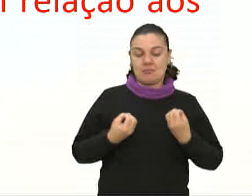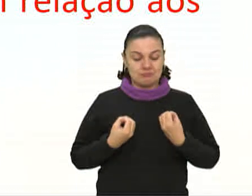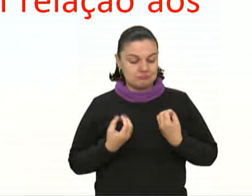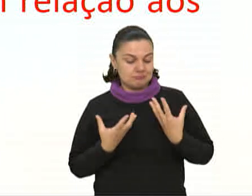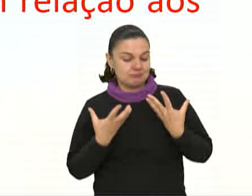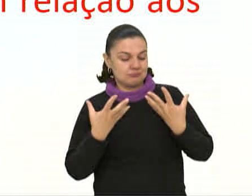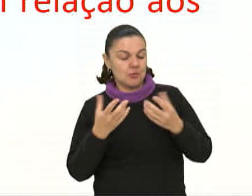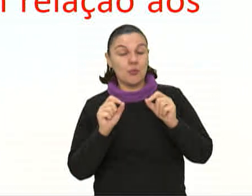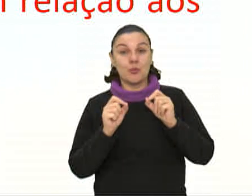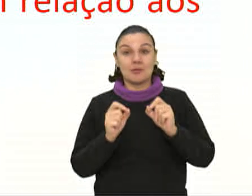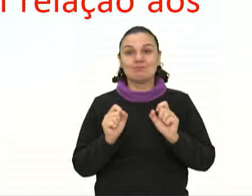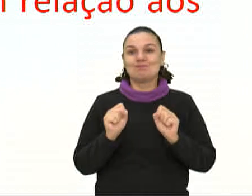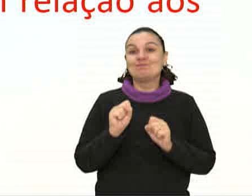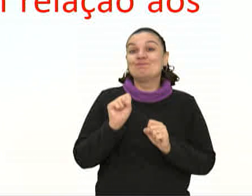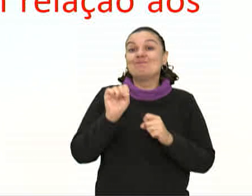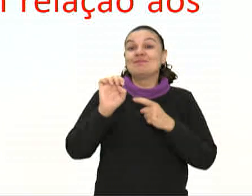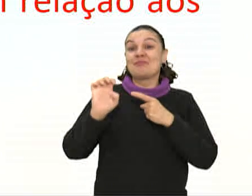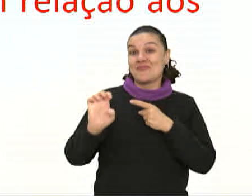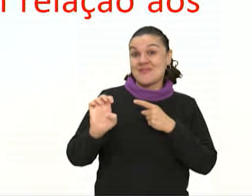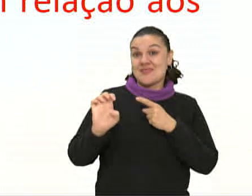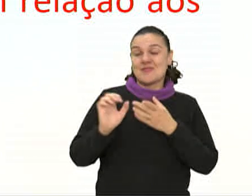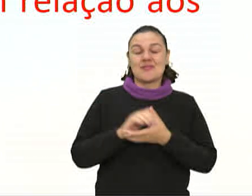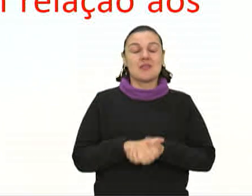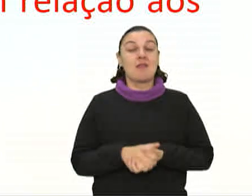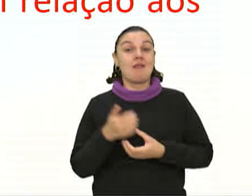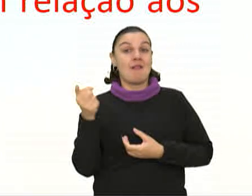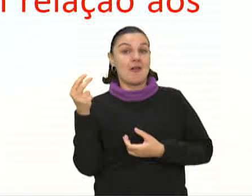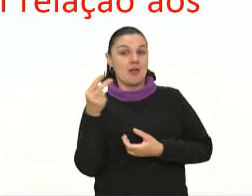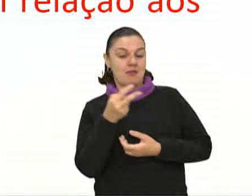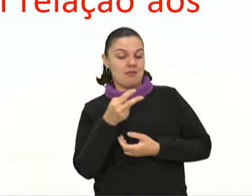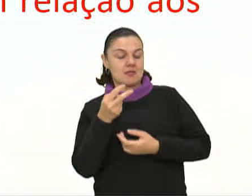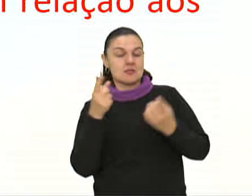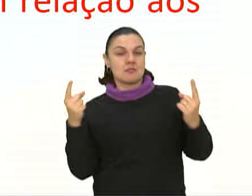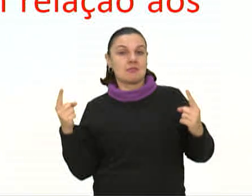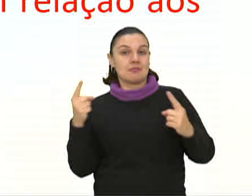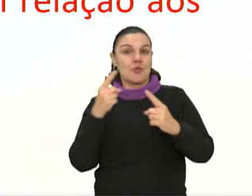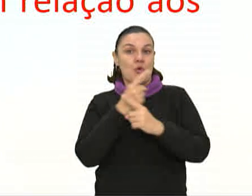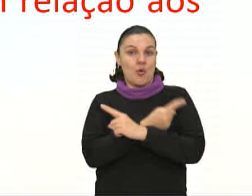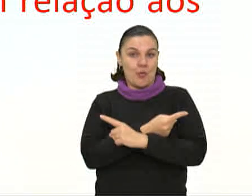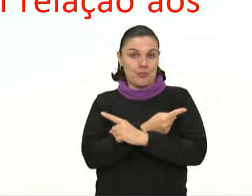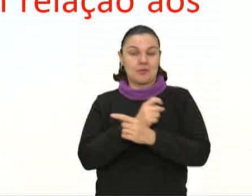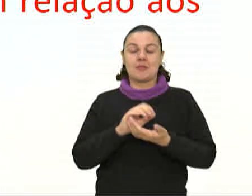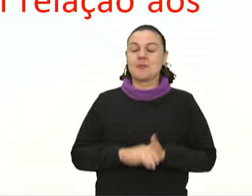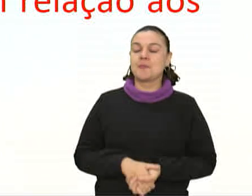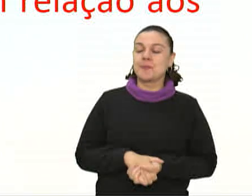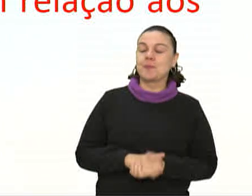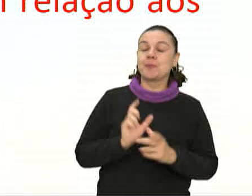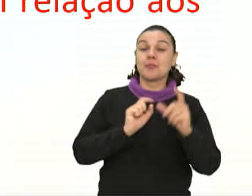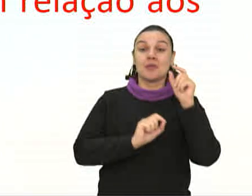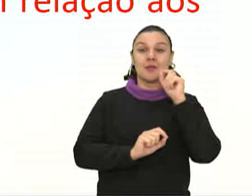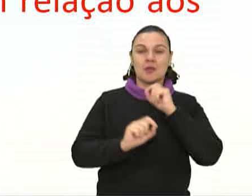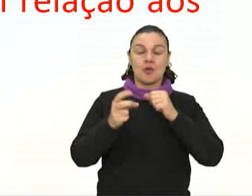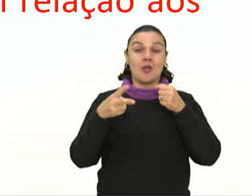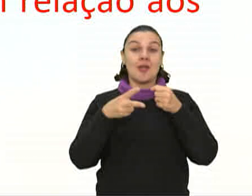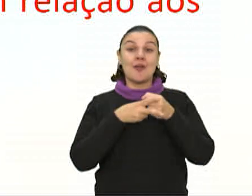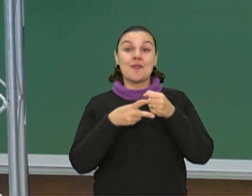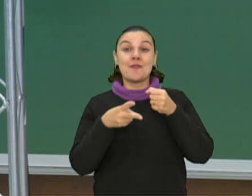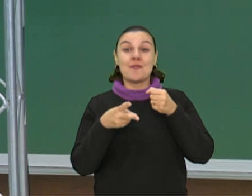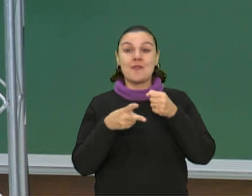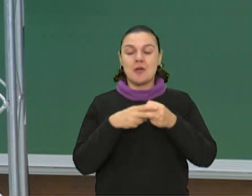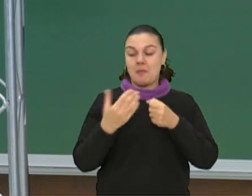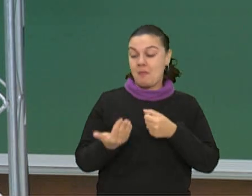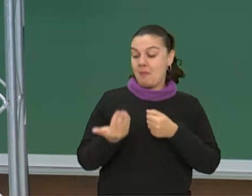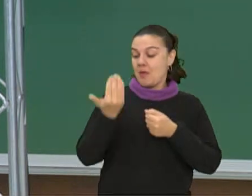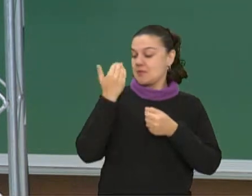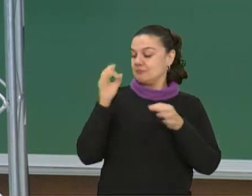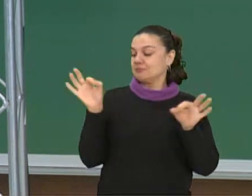uma condição entre os fatos. Já a segunda, contrapondo-se às ideias da primeira. Os verbos encontram-se no